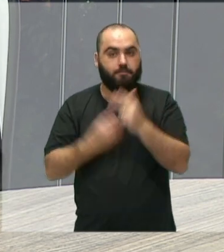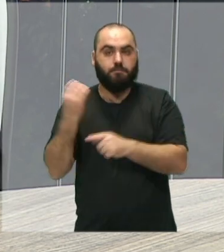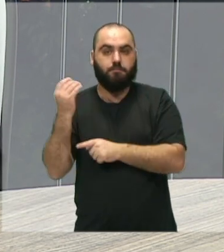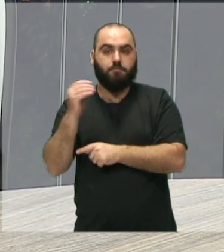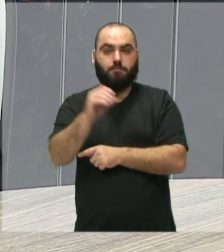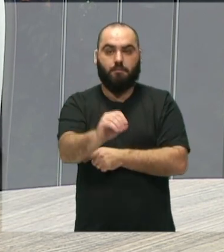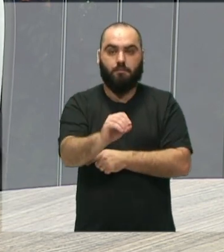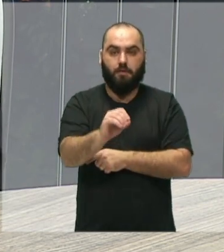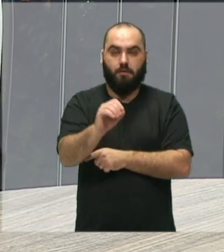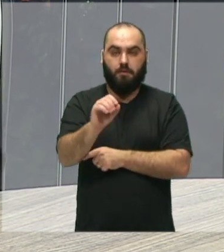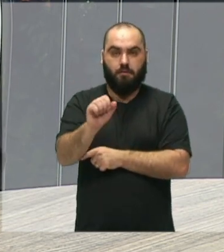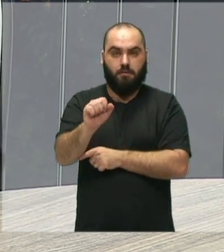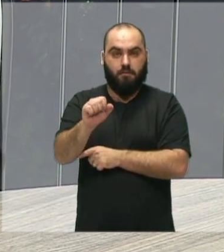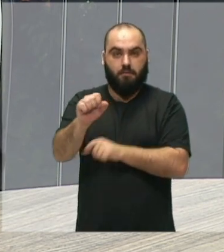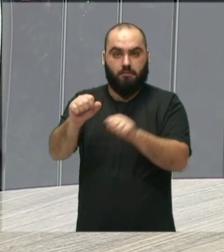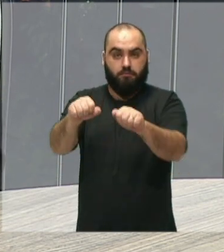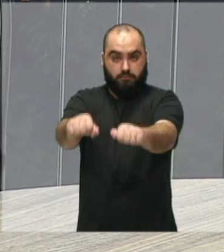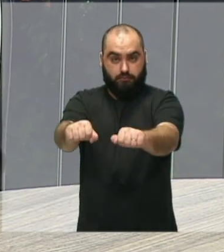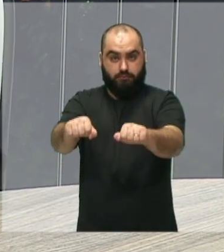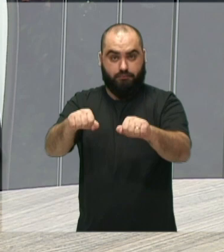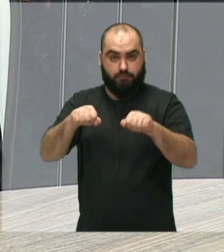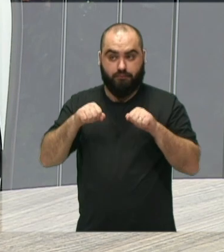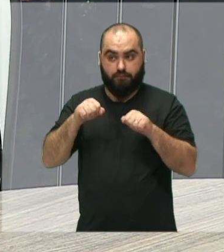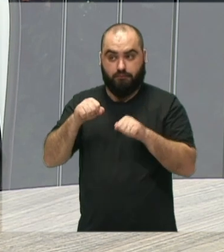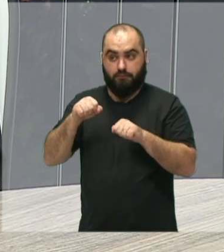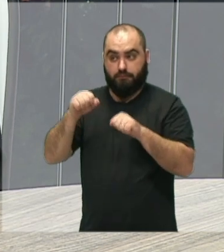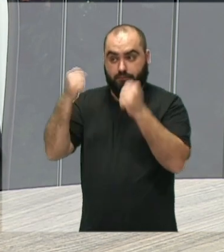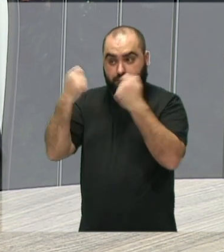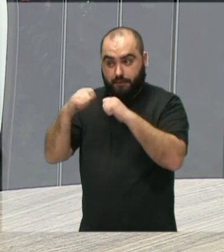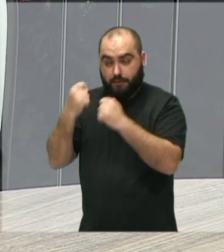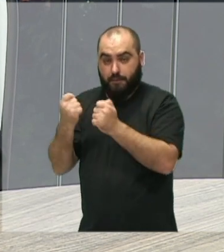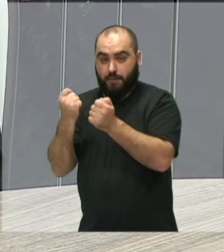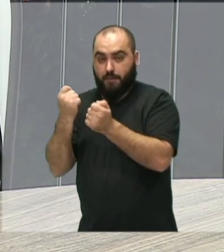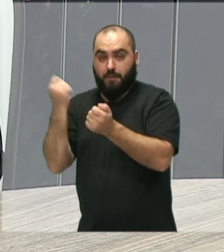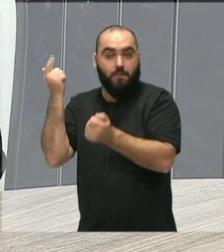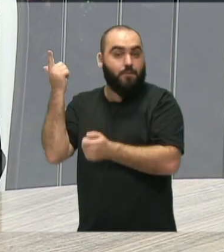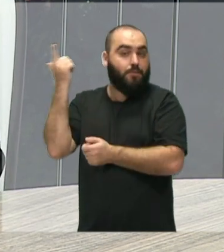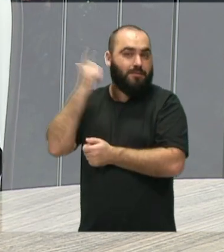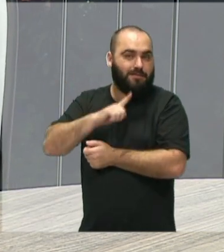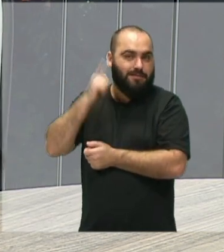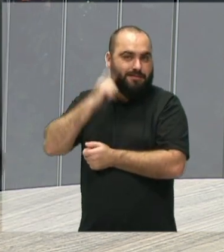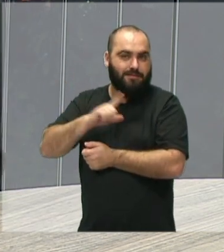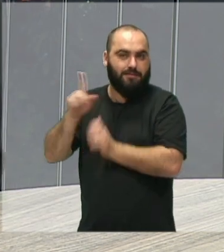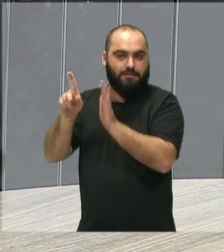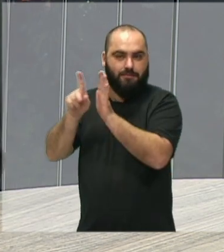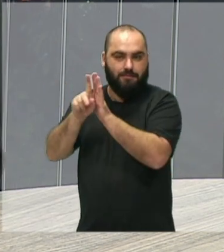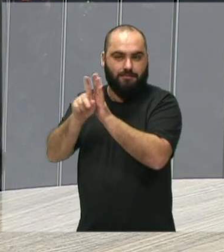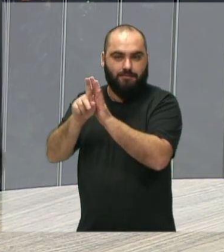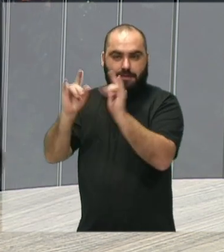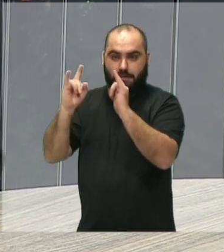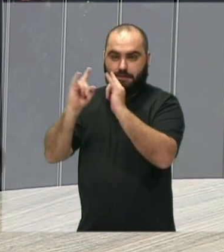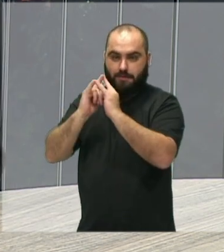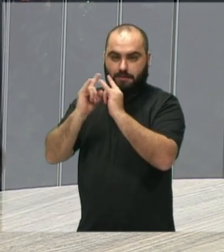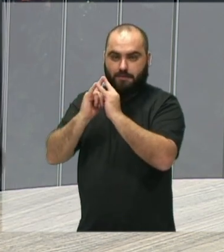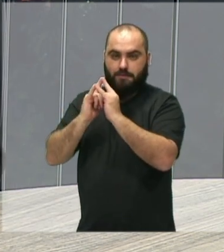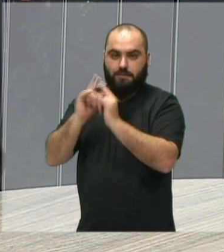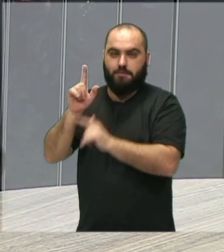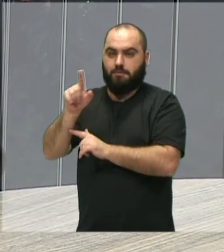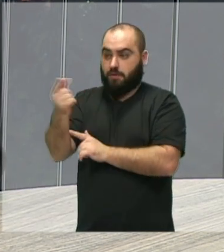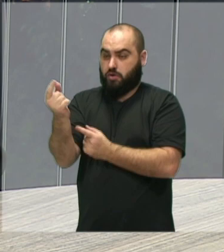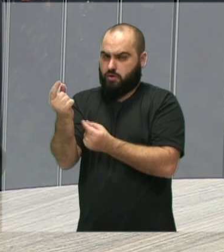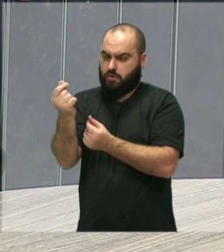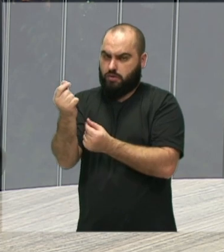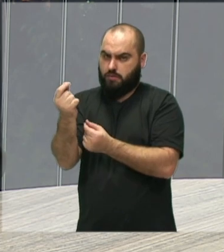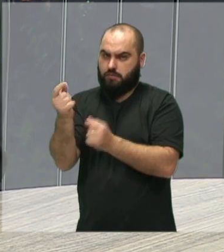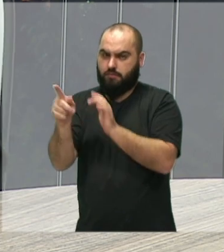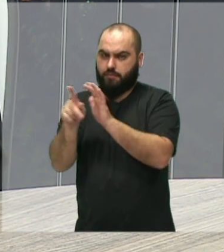num armário deslizante, que foi um mobiliário que a gente conseguiu por meio de endosso institucional, que é